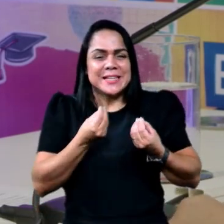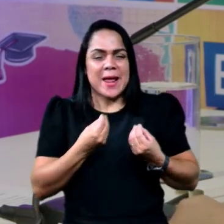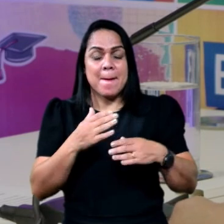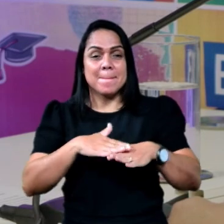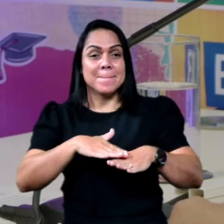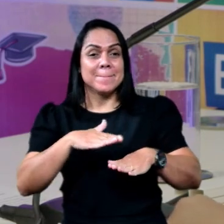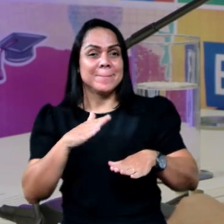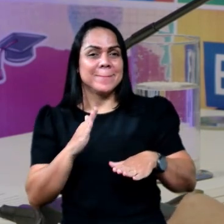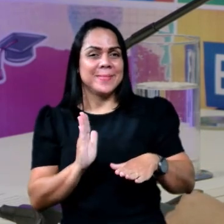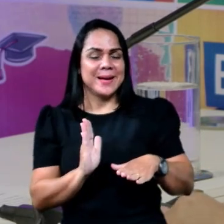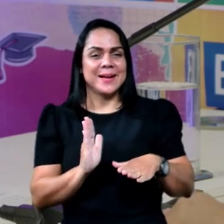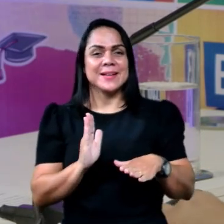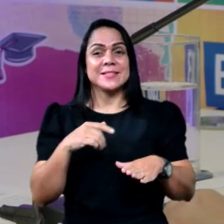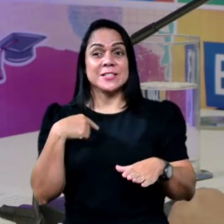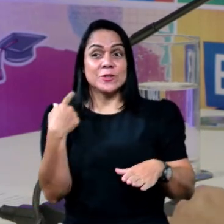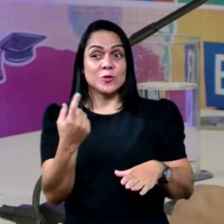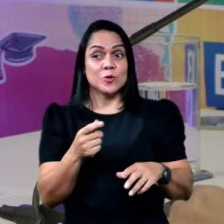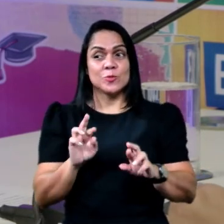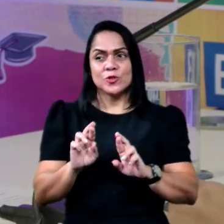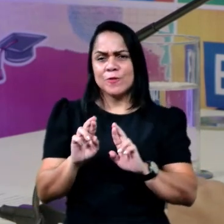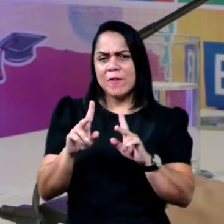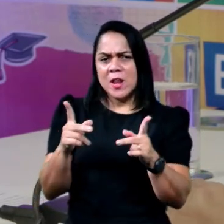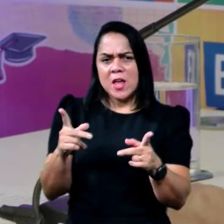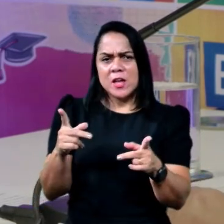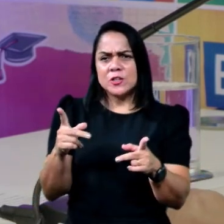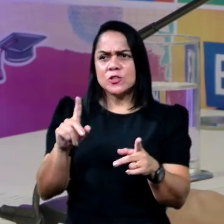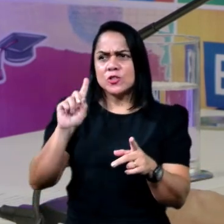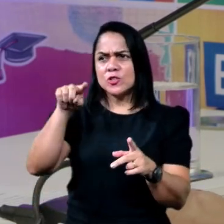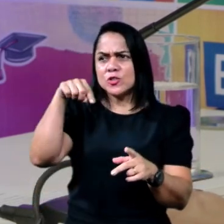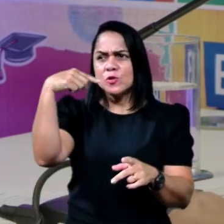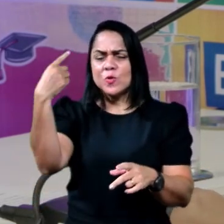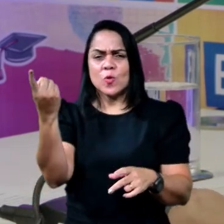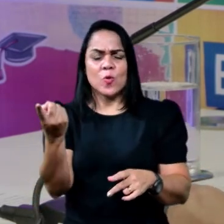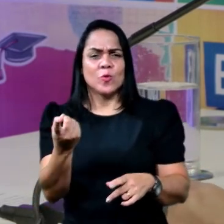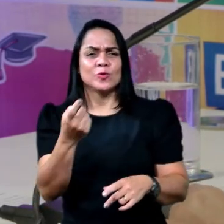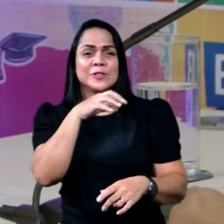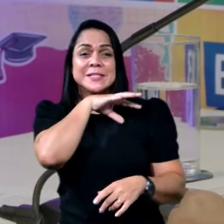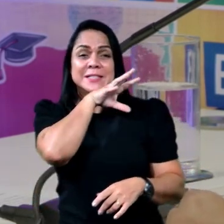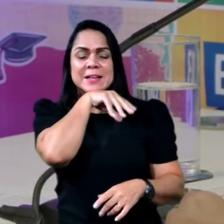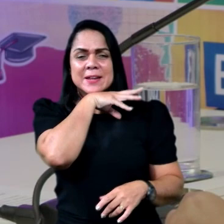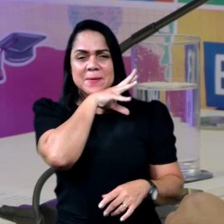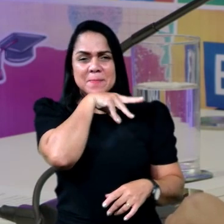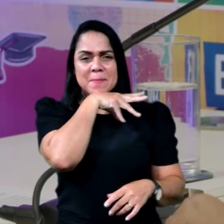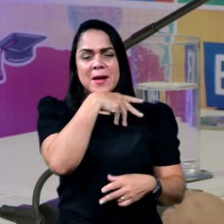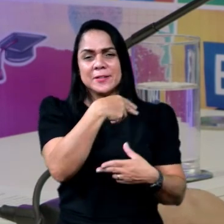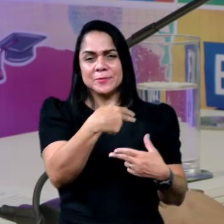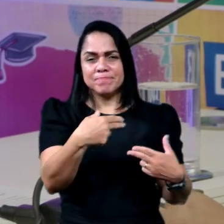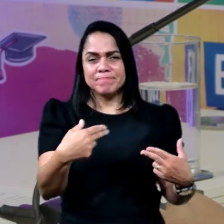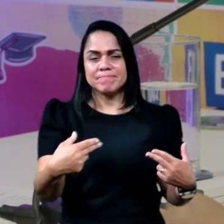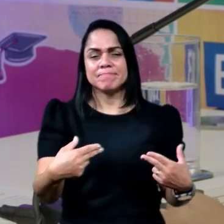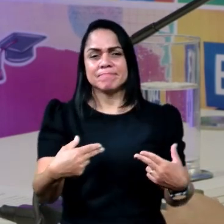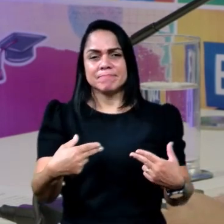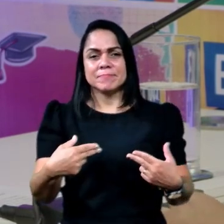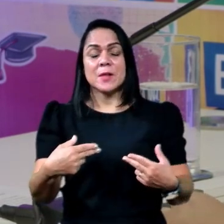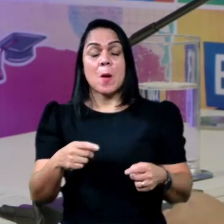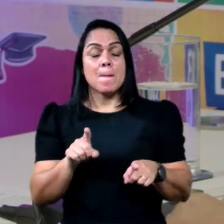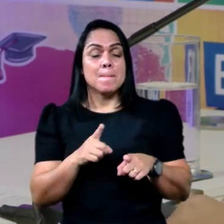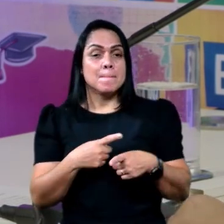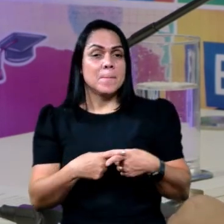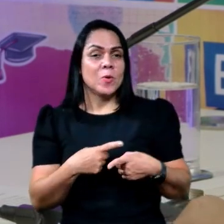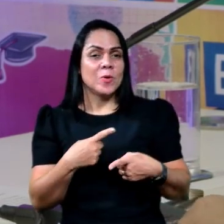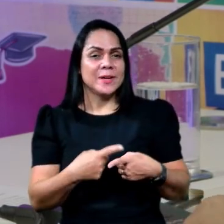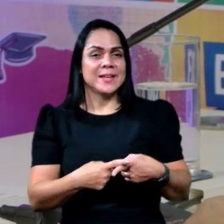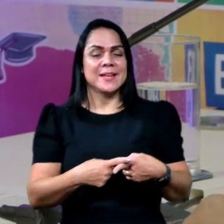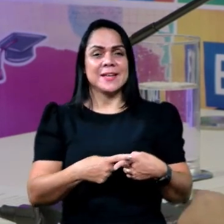isso que nos faz diferente dos outros animais, porque não é todo dia a mesma coisa. A gente não tem o mesmo cardápio como os